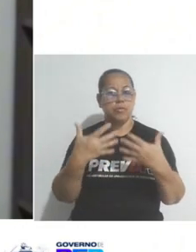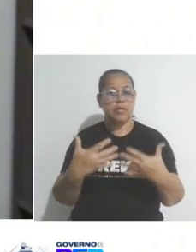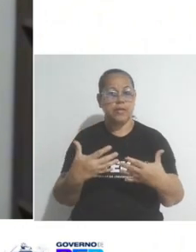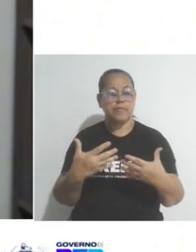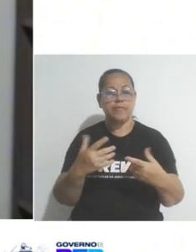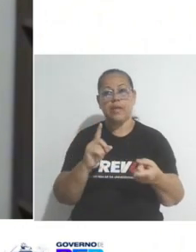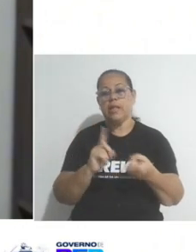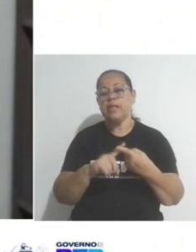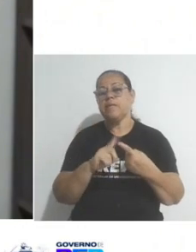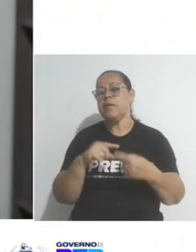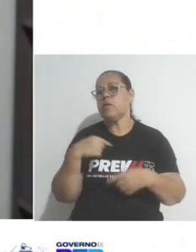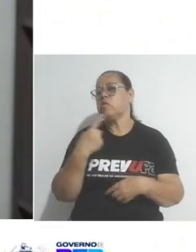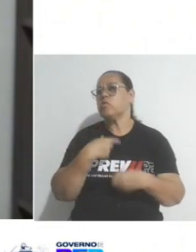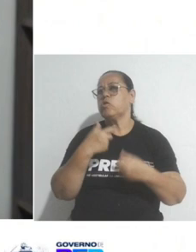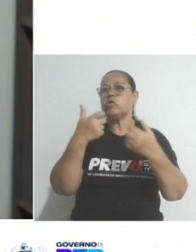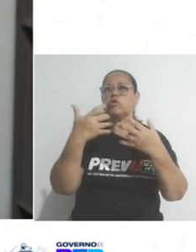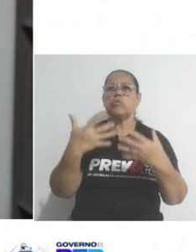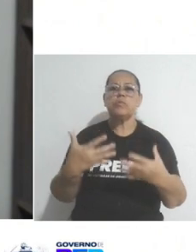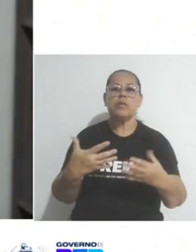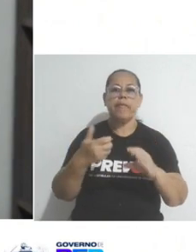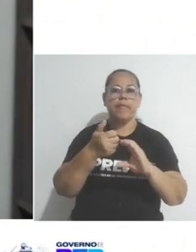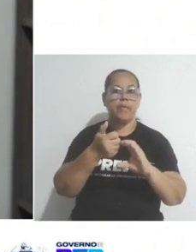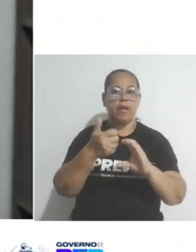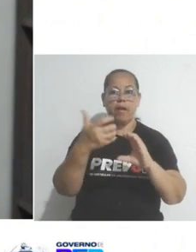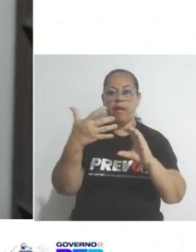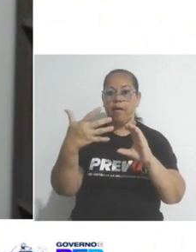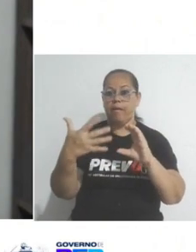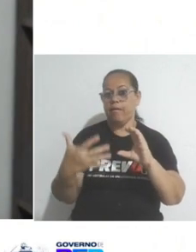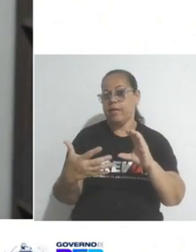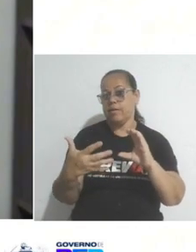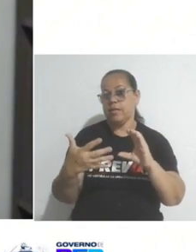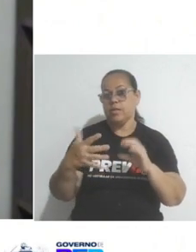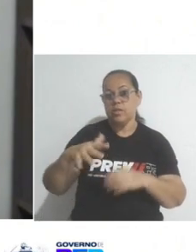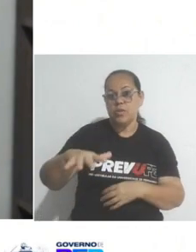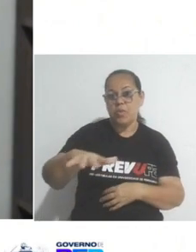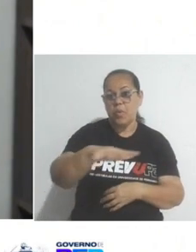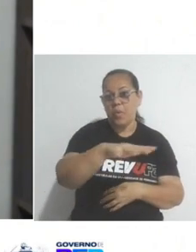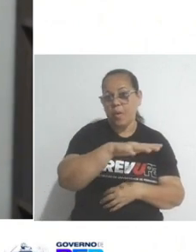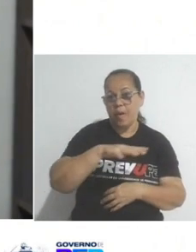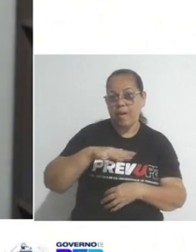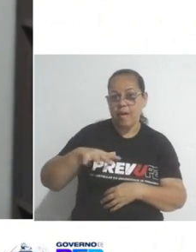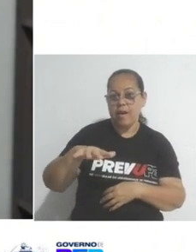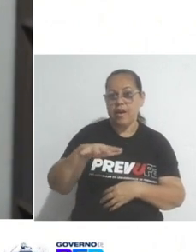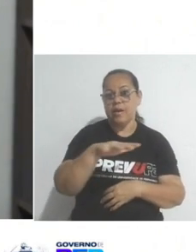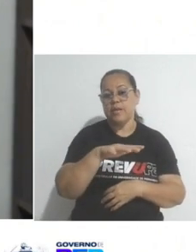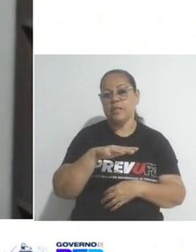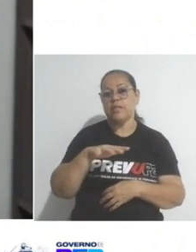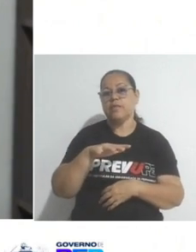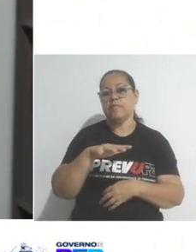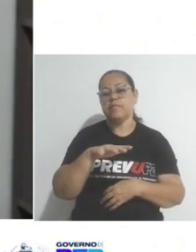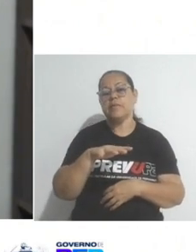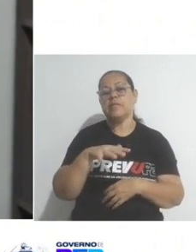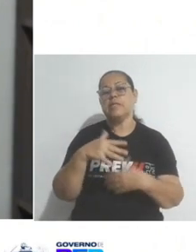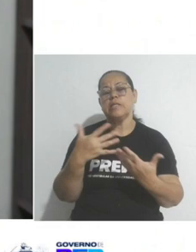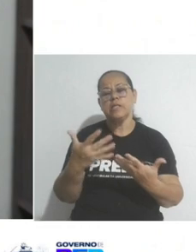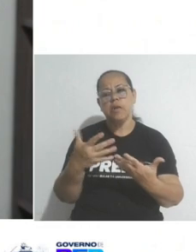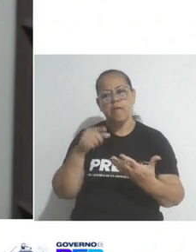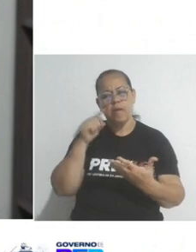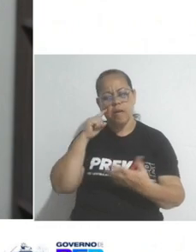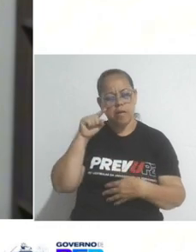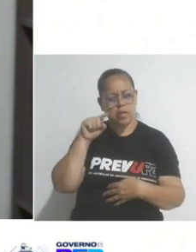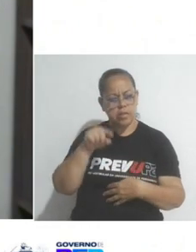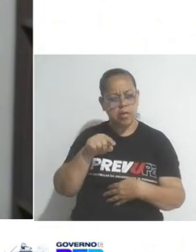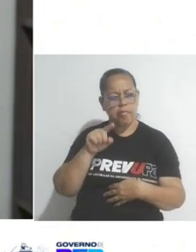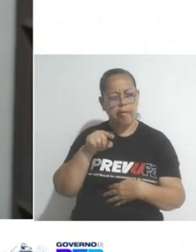como quando a gente define as características de uma área para então determinar essa área como sendo